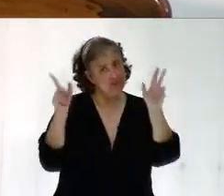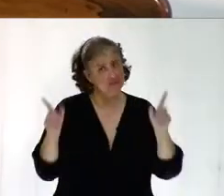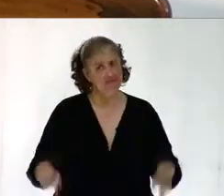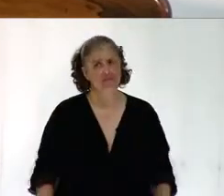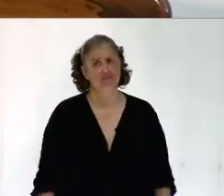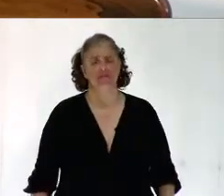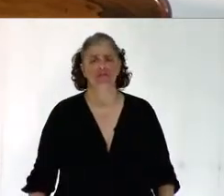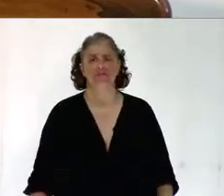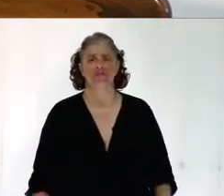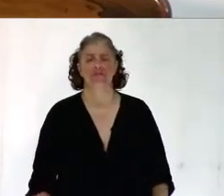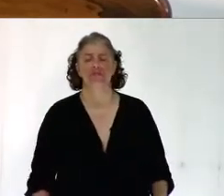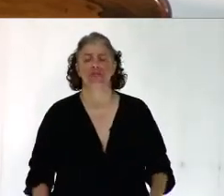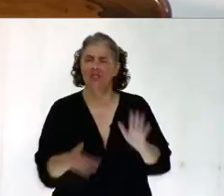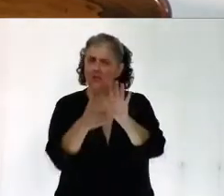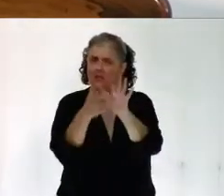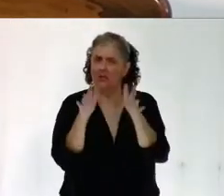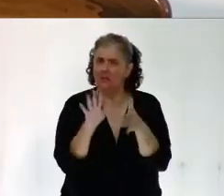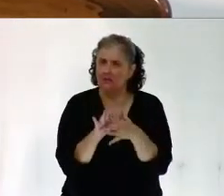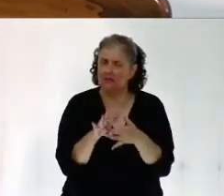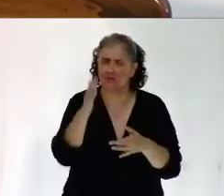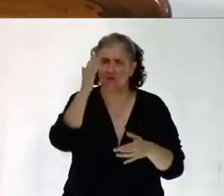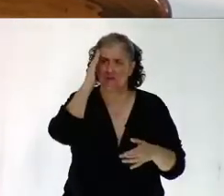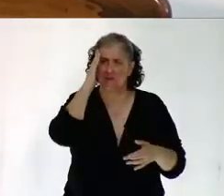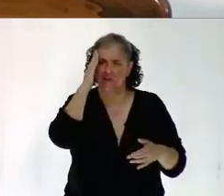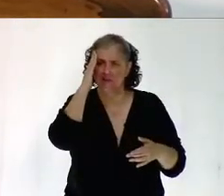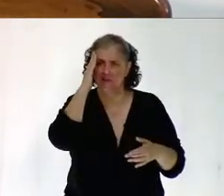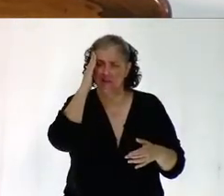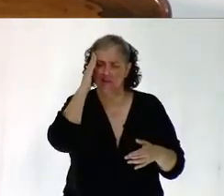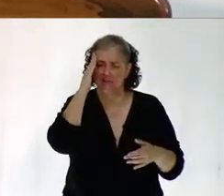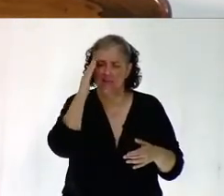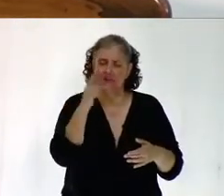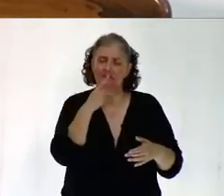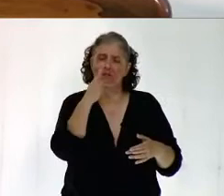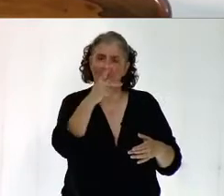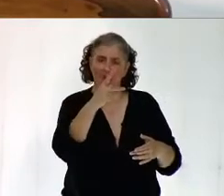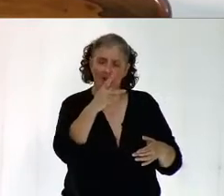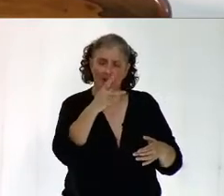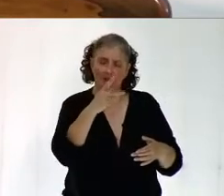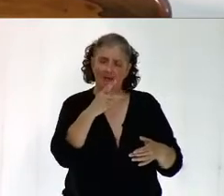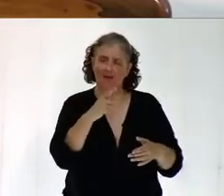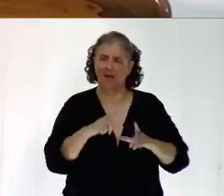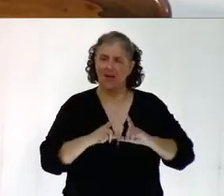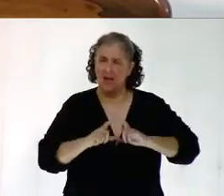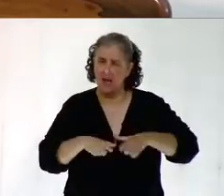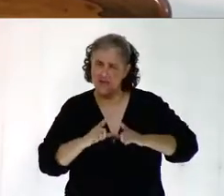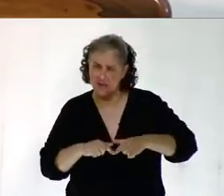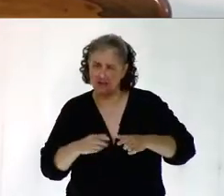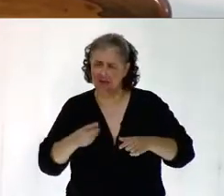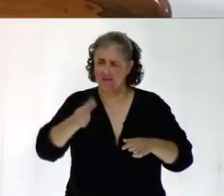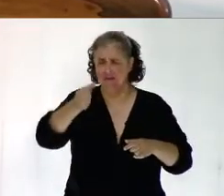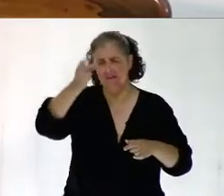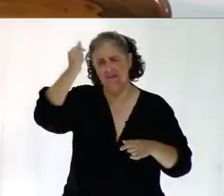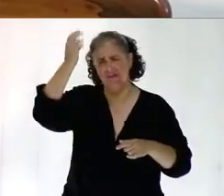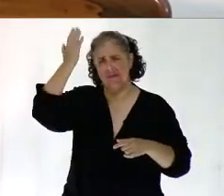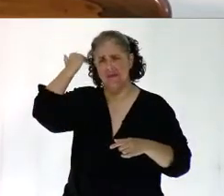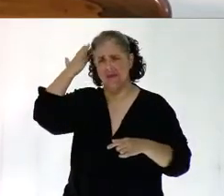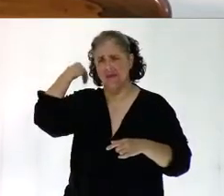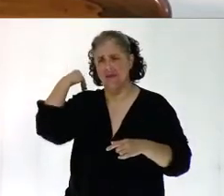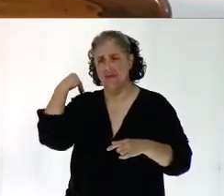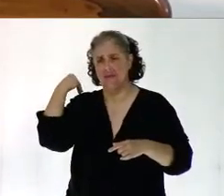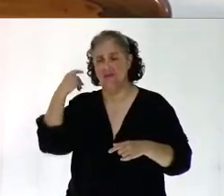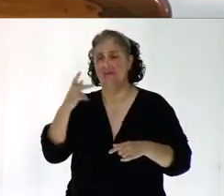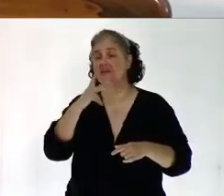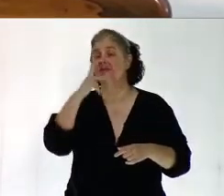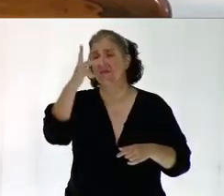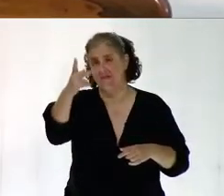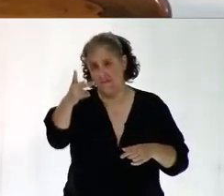a jesus recorre a israel lá no passado a uma derrota de israel para